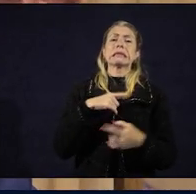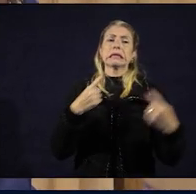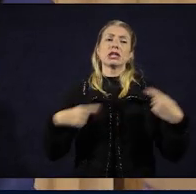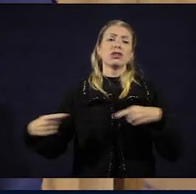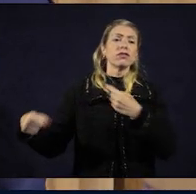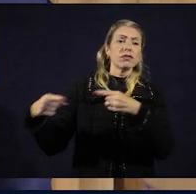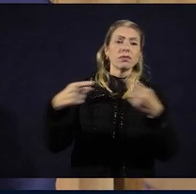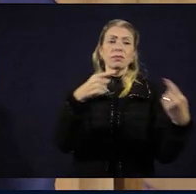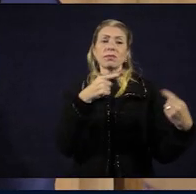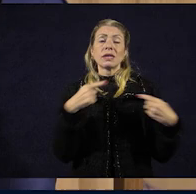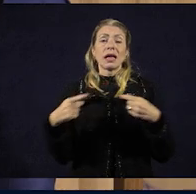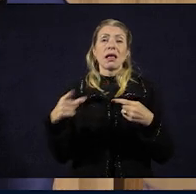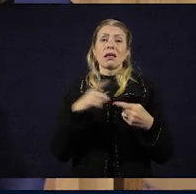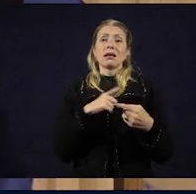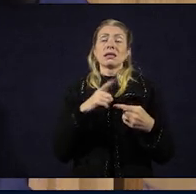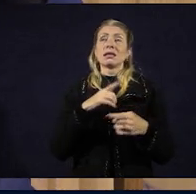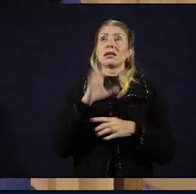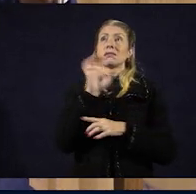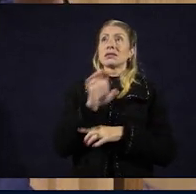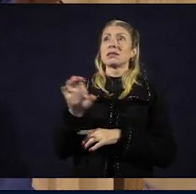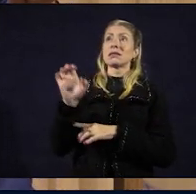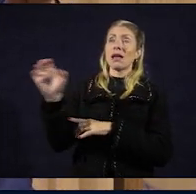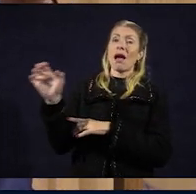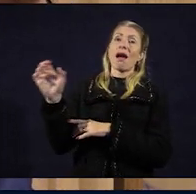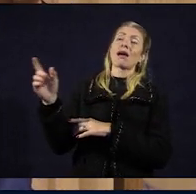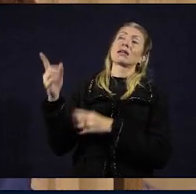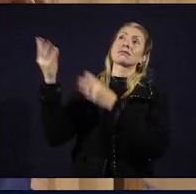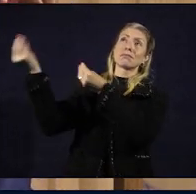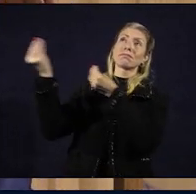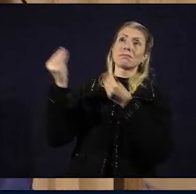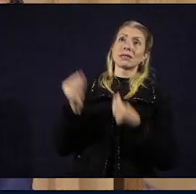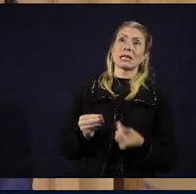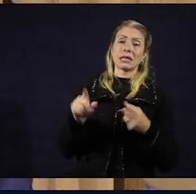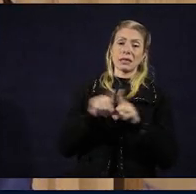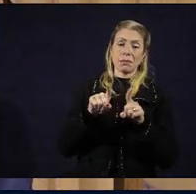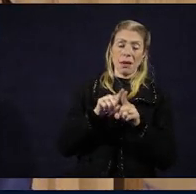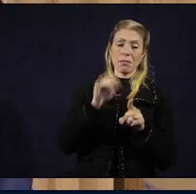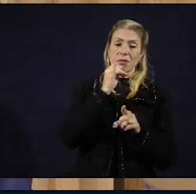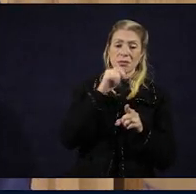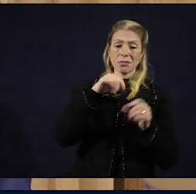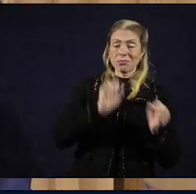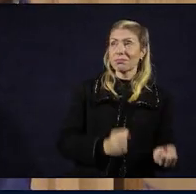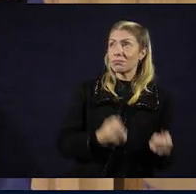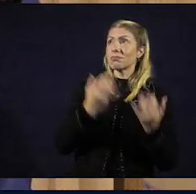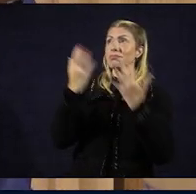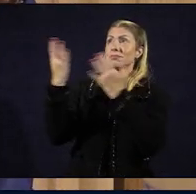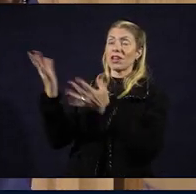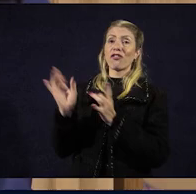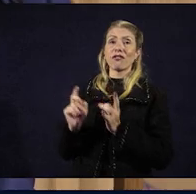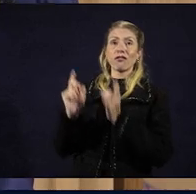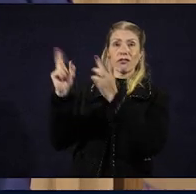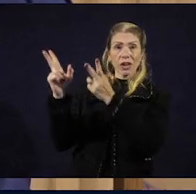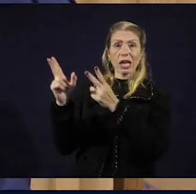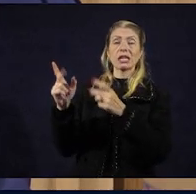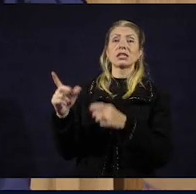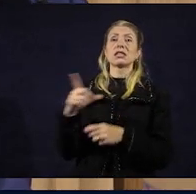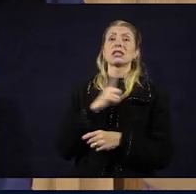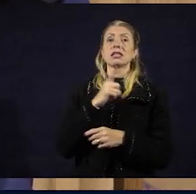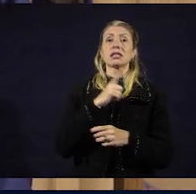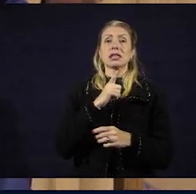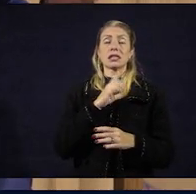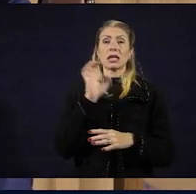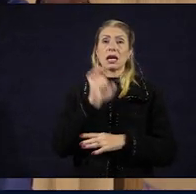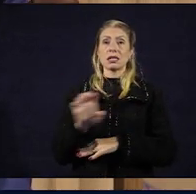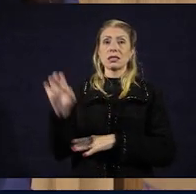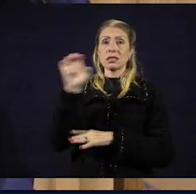debatíveis você tem os Estados importadores os estados exportadores os estados é mais industriais